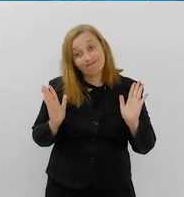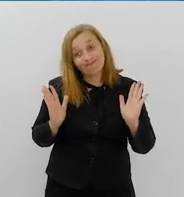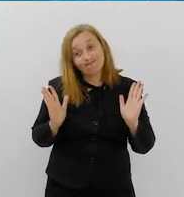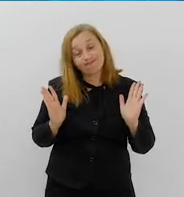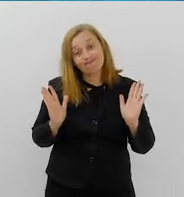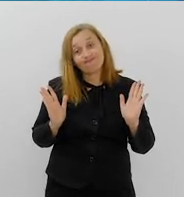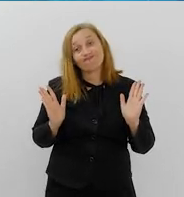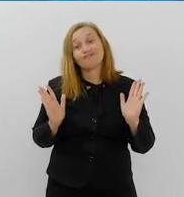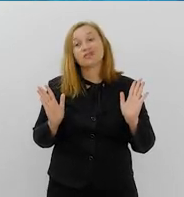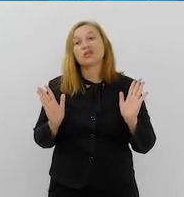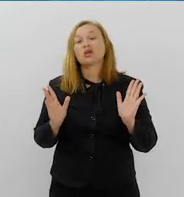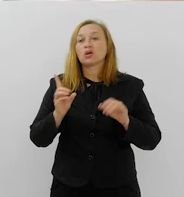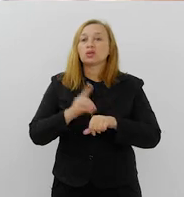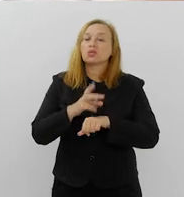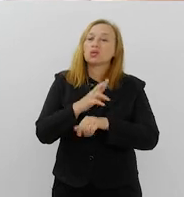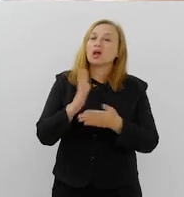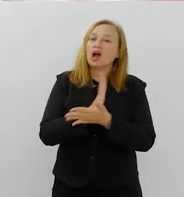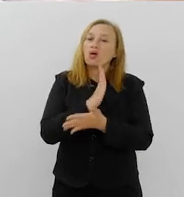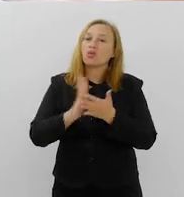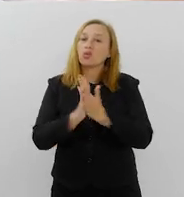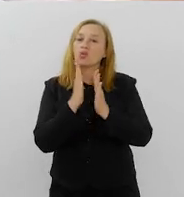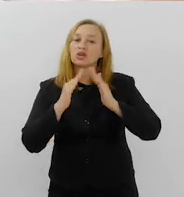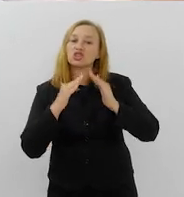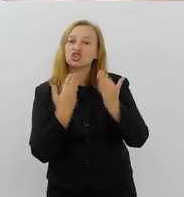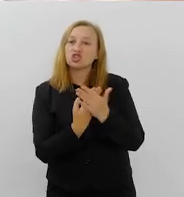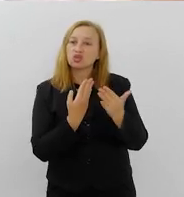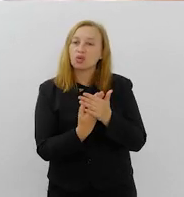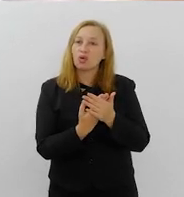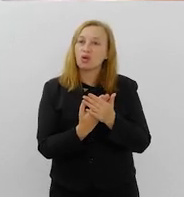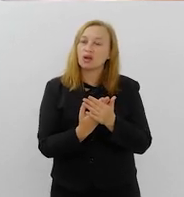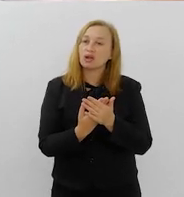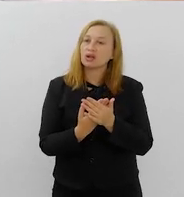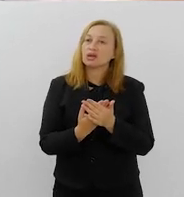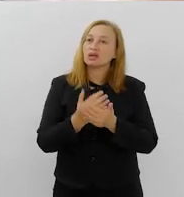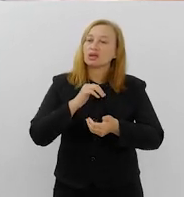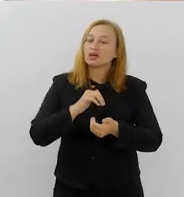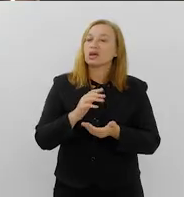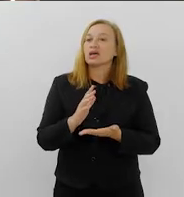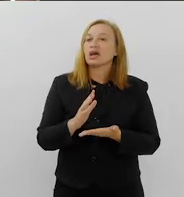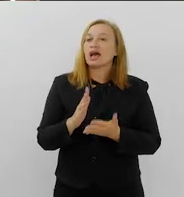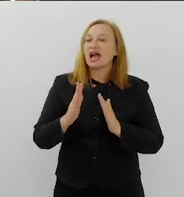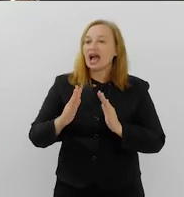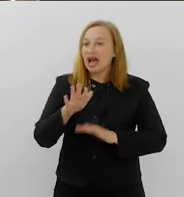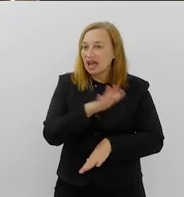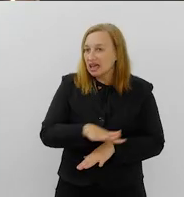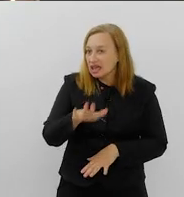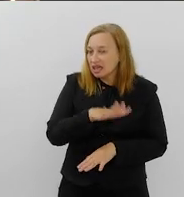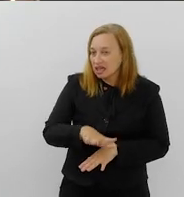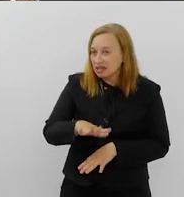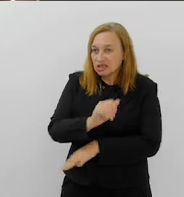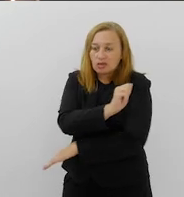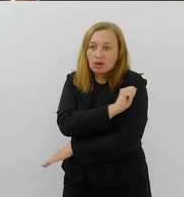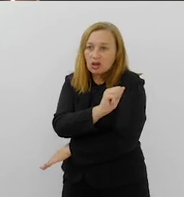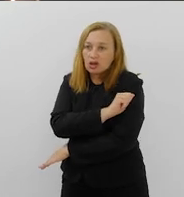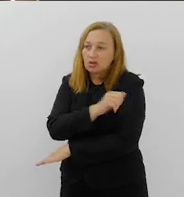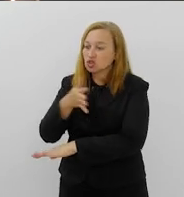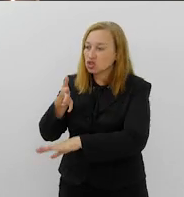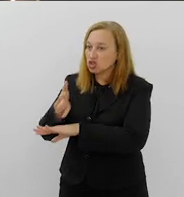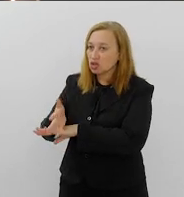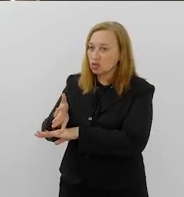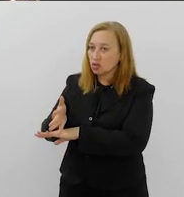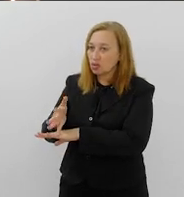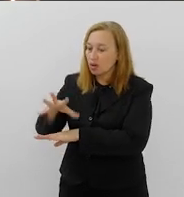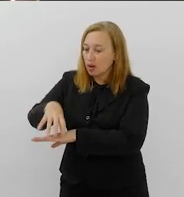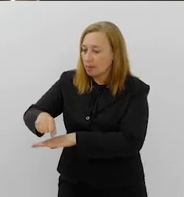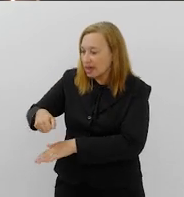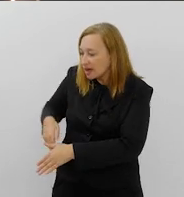vir. Doutora, algumas escolas agora estão adotando a seguinte prática. A criança ou o aluno chega lá, pega